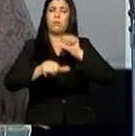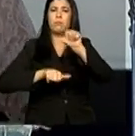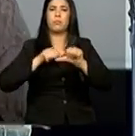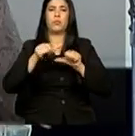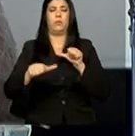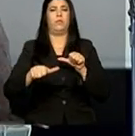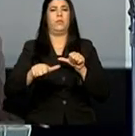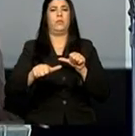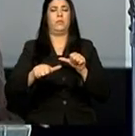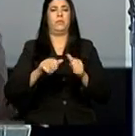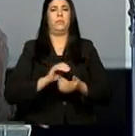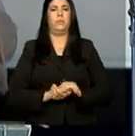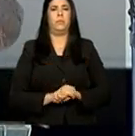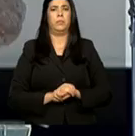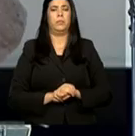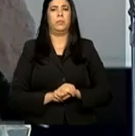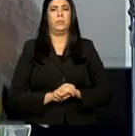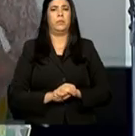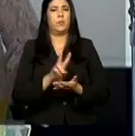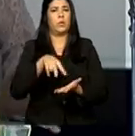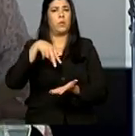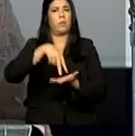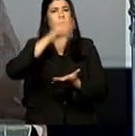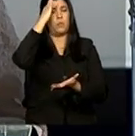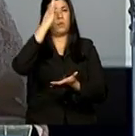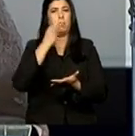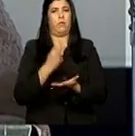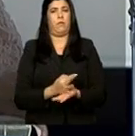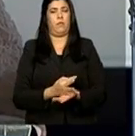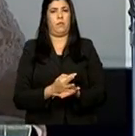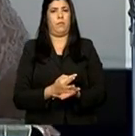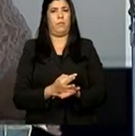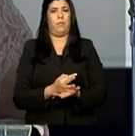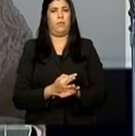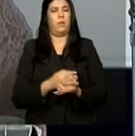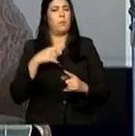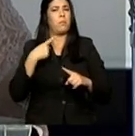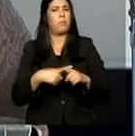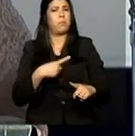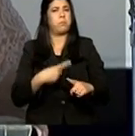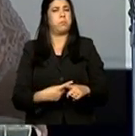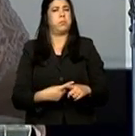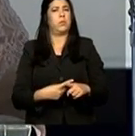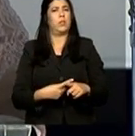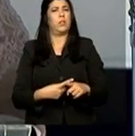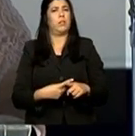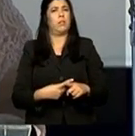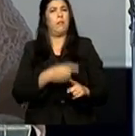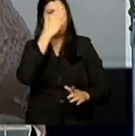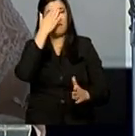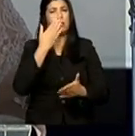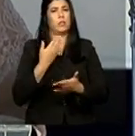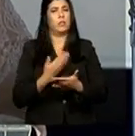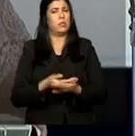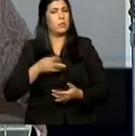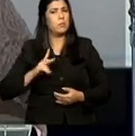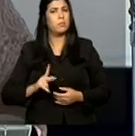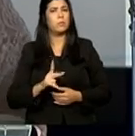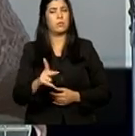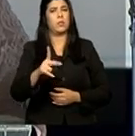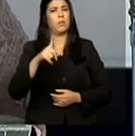inovação. De pé e com fé, porque apostamos em cada vez